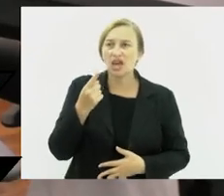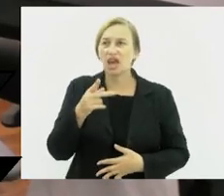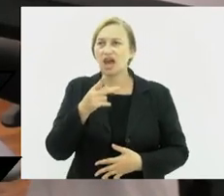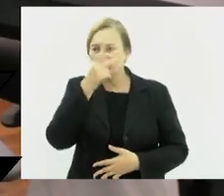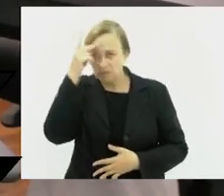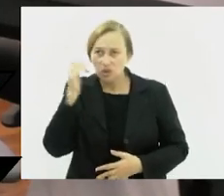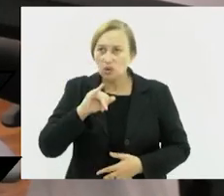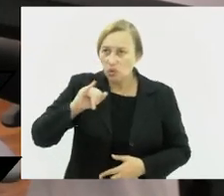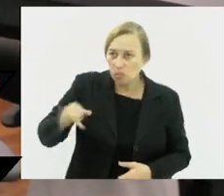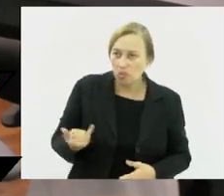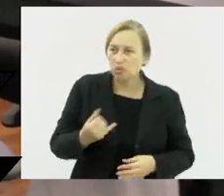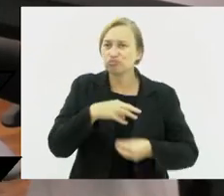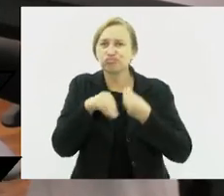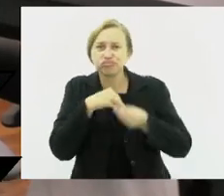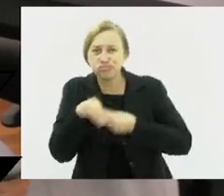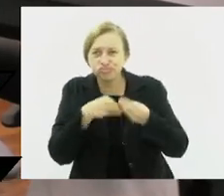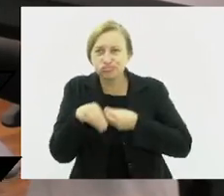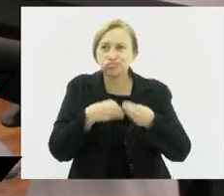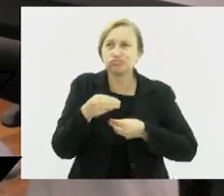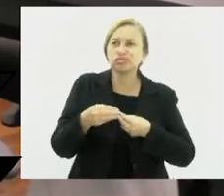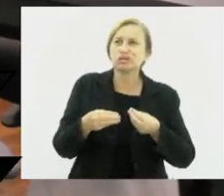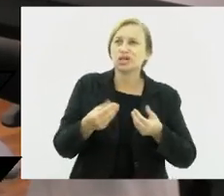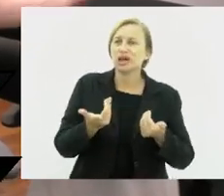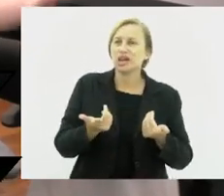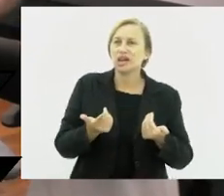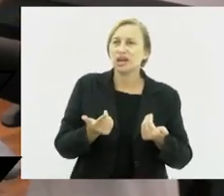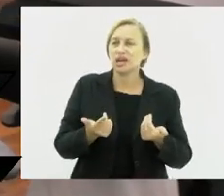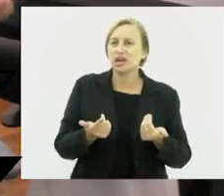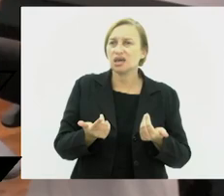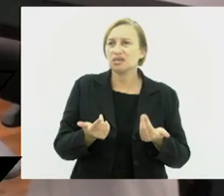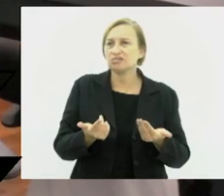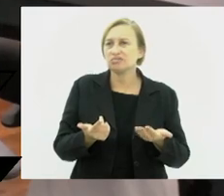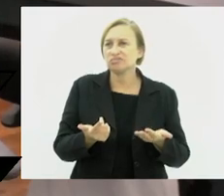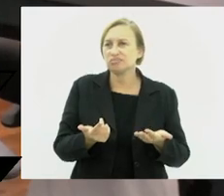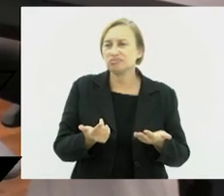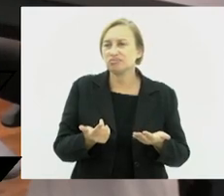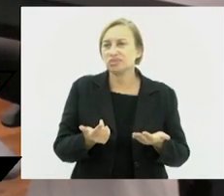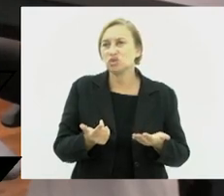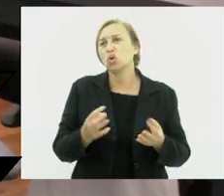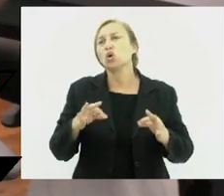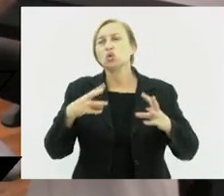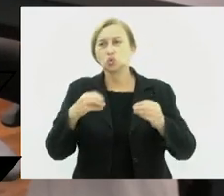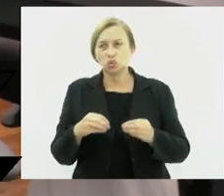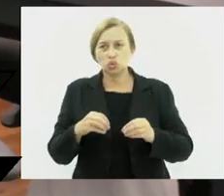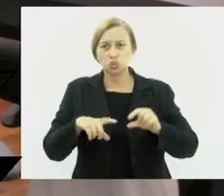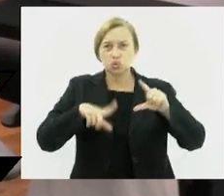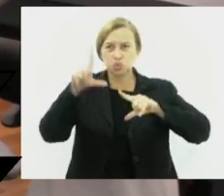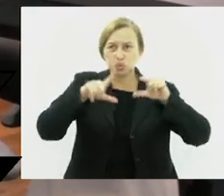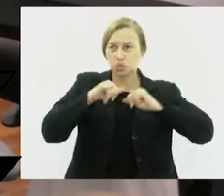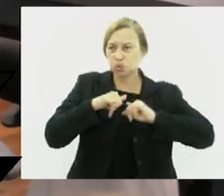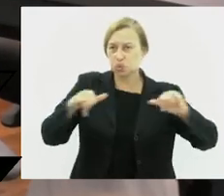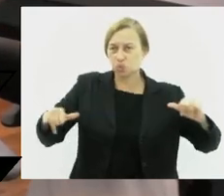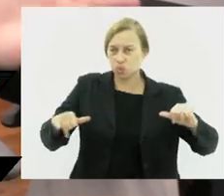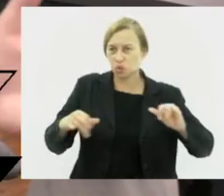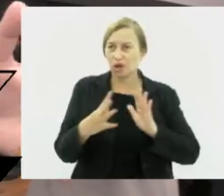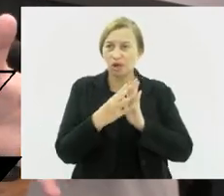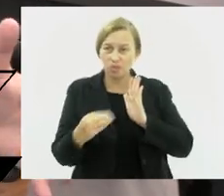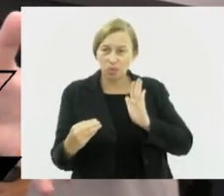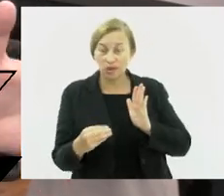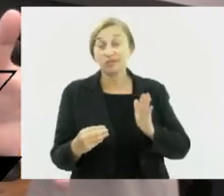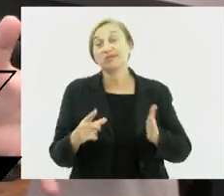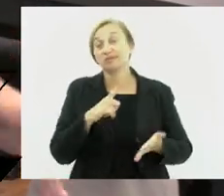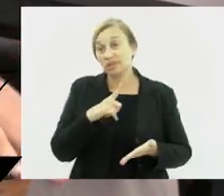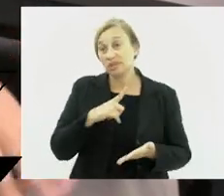aproveitando, misturando, fazendo cruzas indevidas, e tudo que vira popular, vira modismo, vai ter